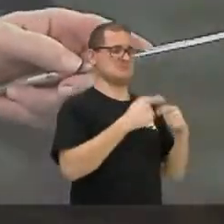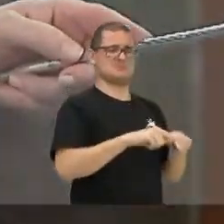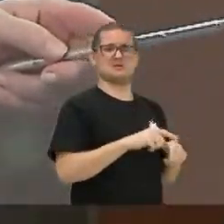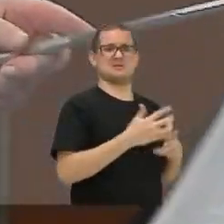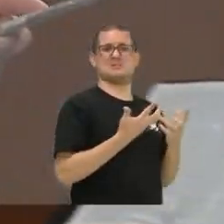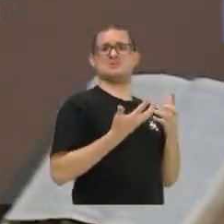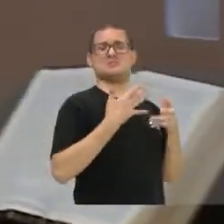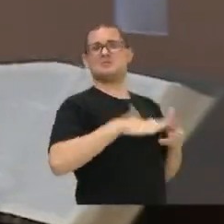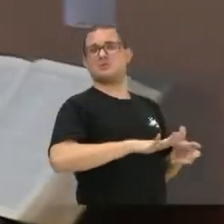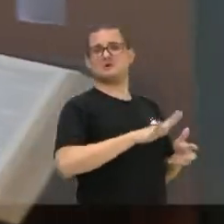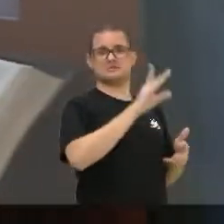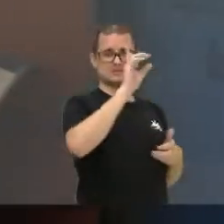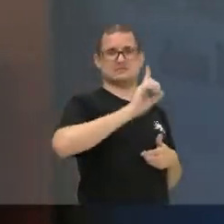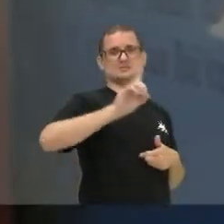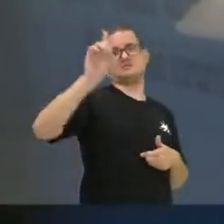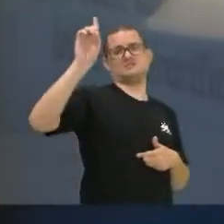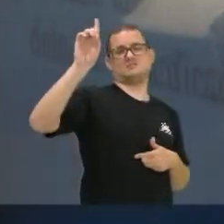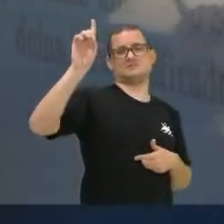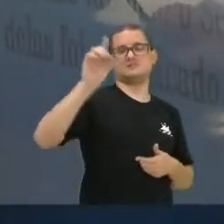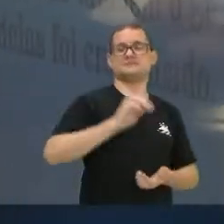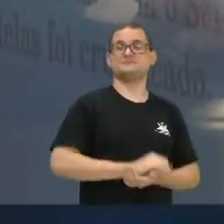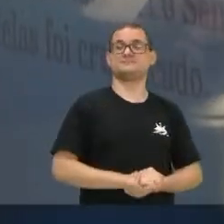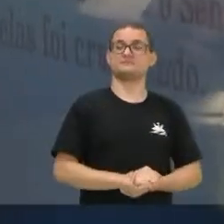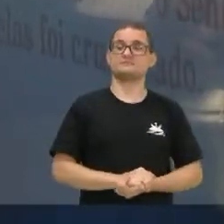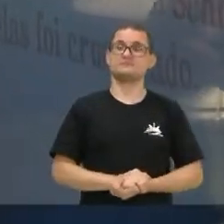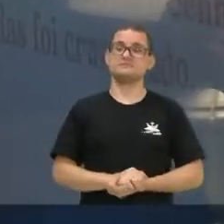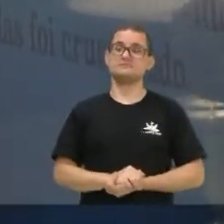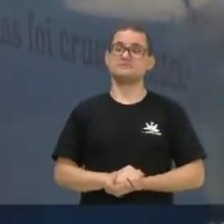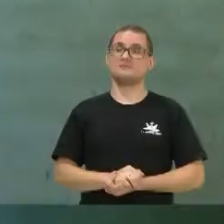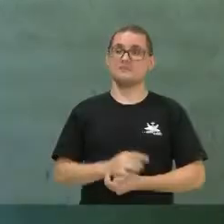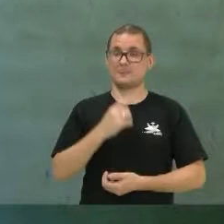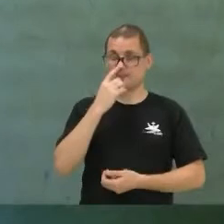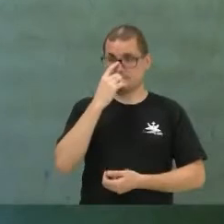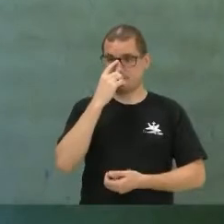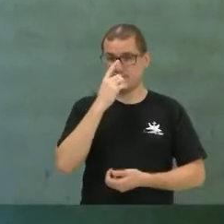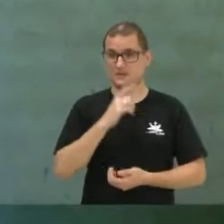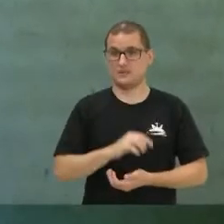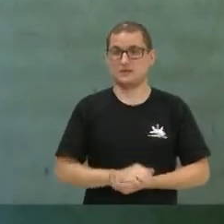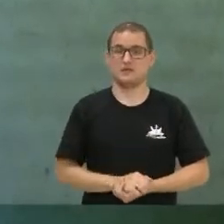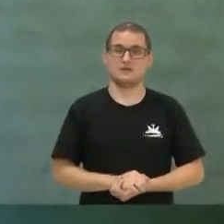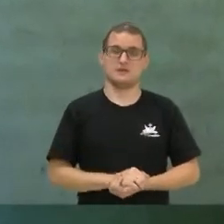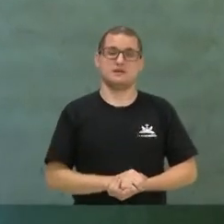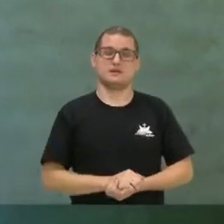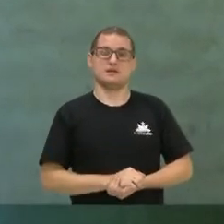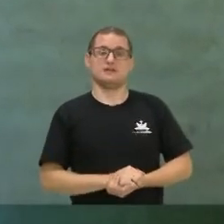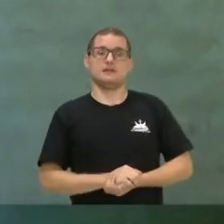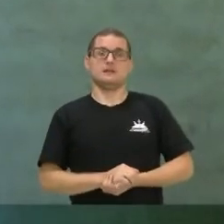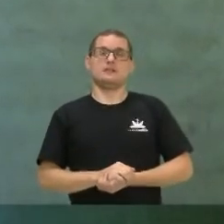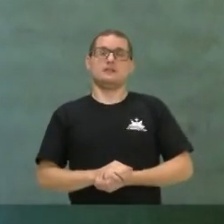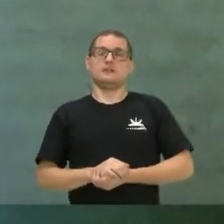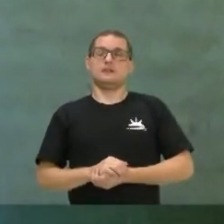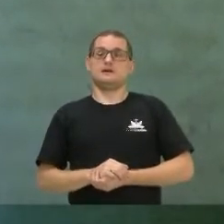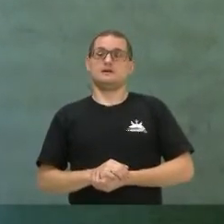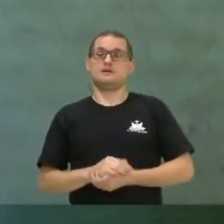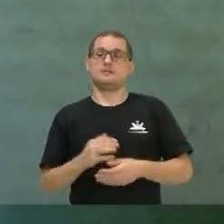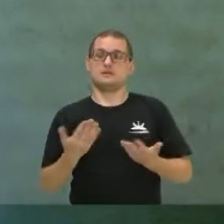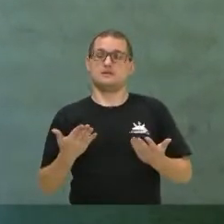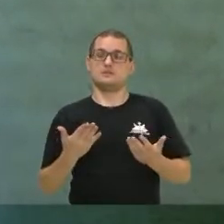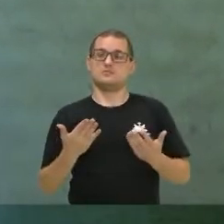o que é na praça da grande cidade que se chama simbolicamente sodoma e